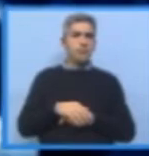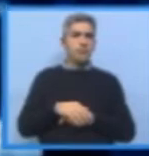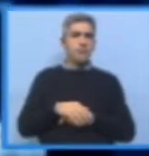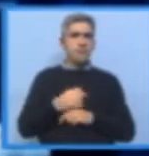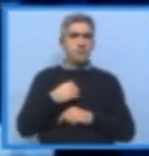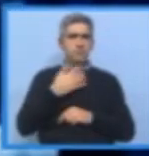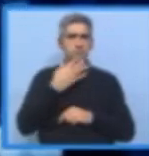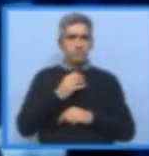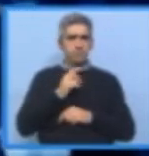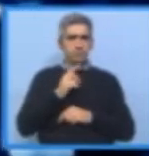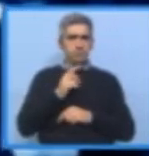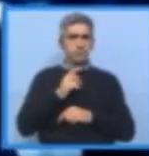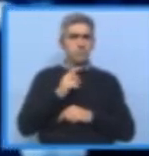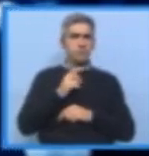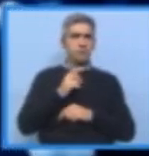Eu não acredito que